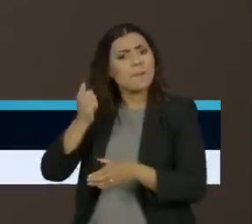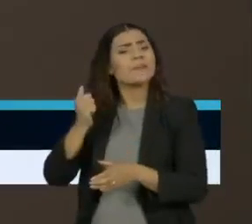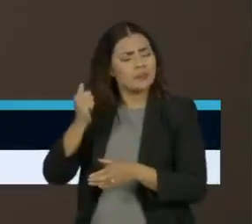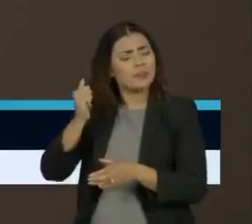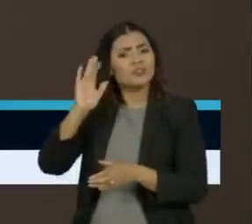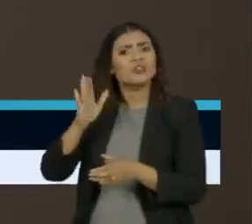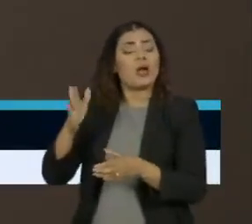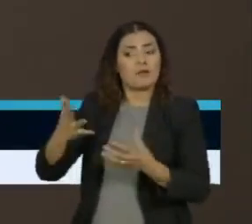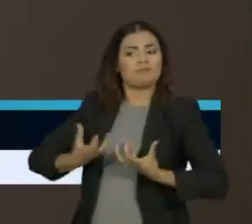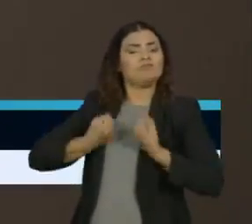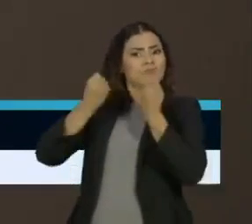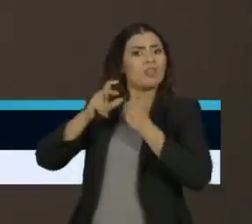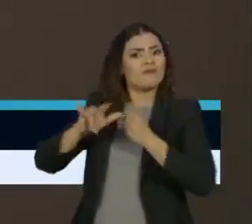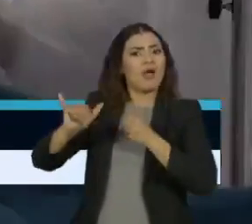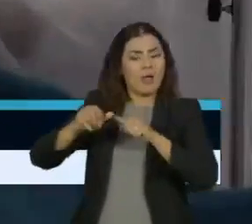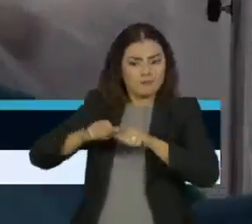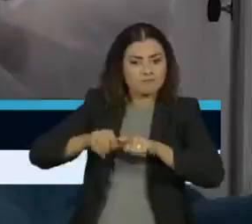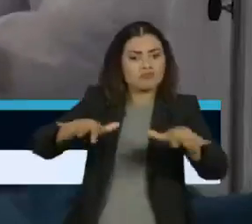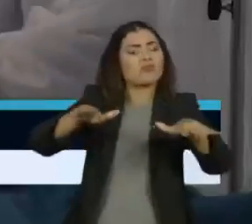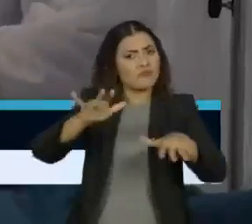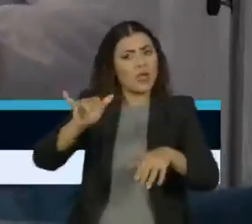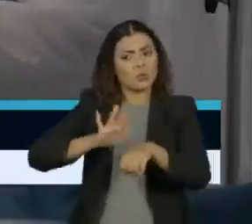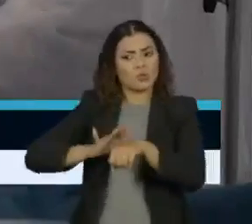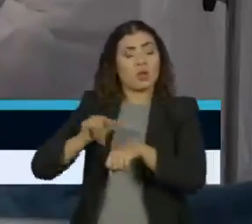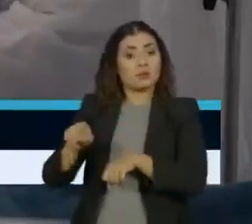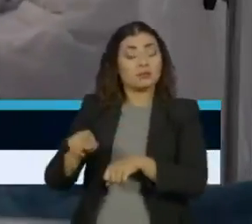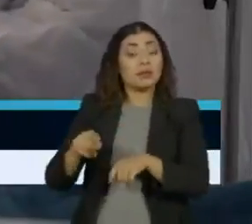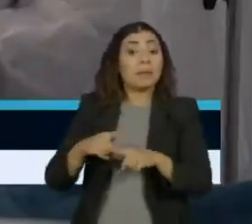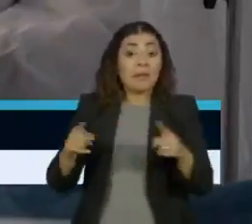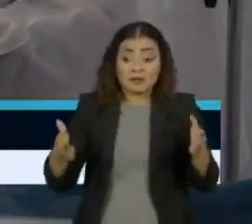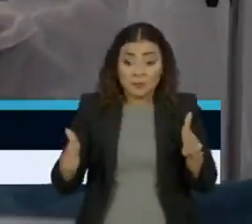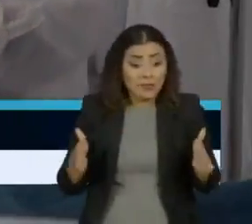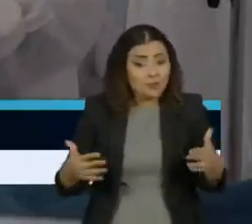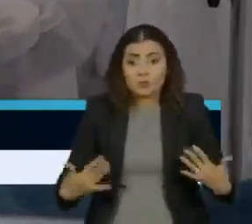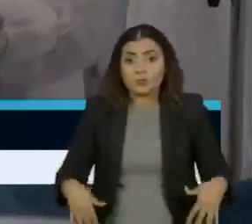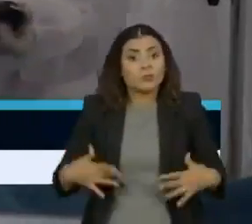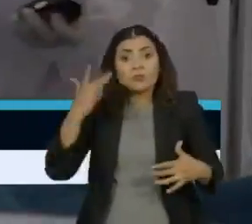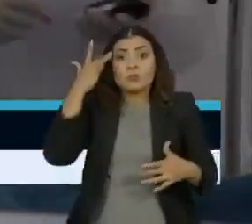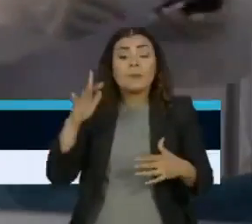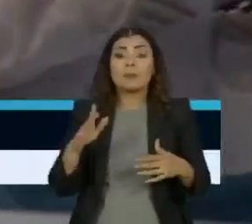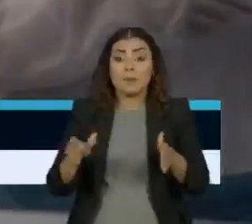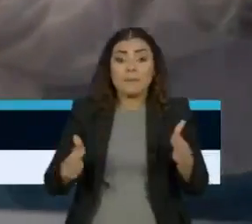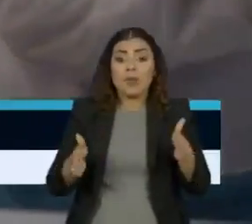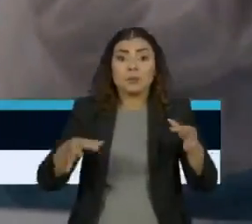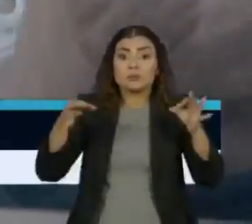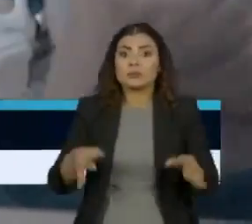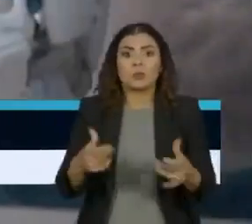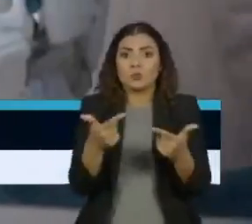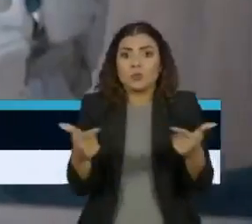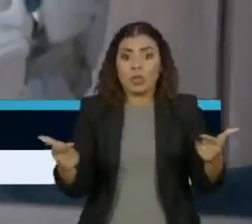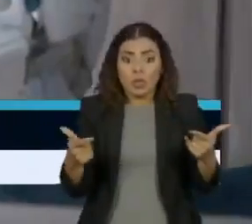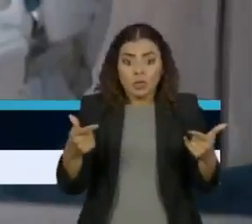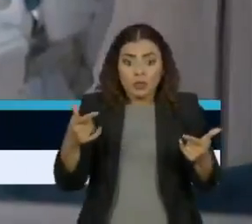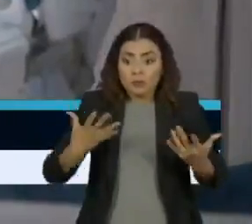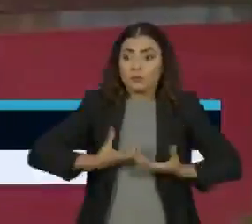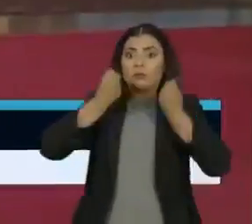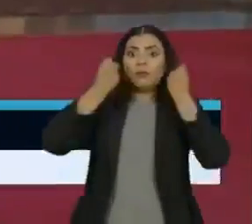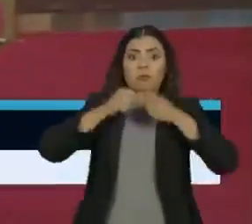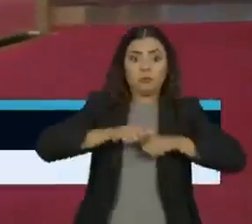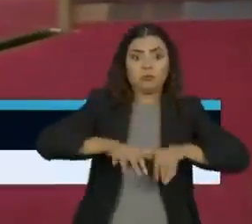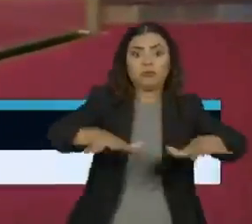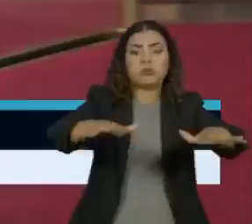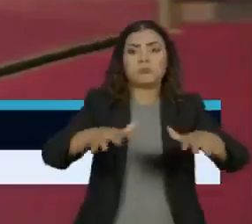por uma pandemia como essa. Inesperado pelo momento que veio, a gente nunca sabe exatamente quando é que esses eventos vão